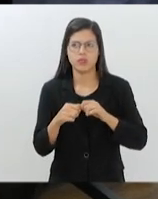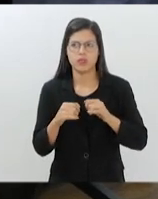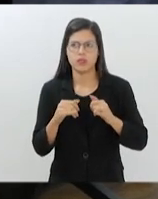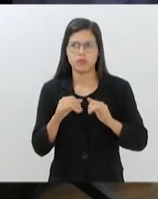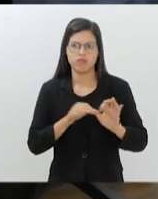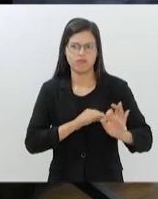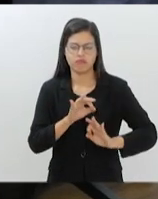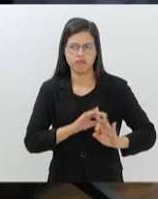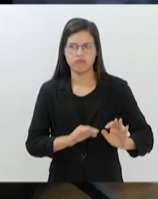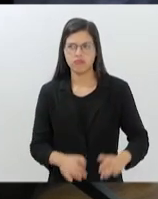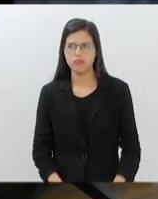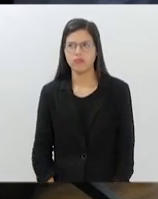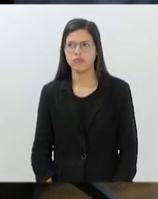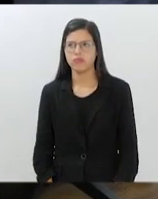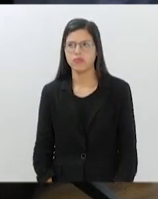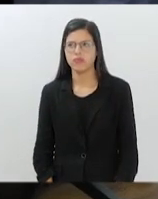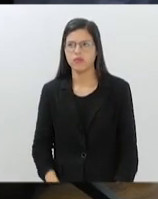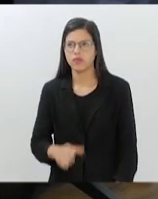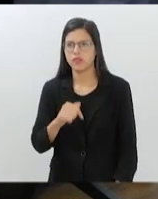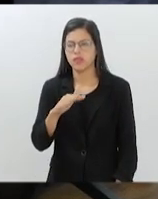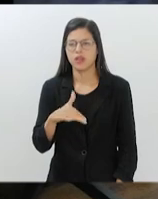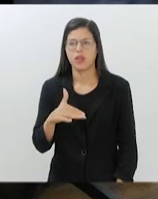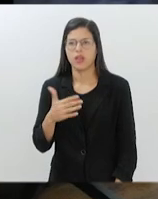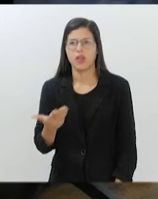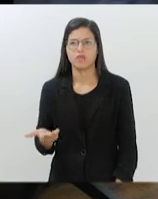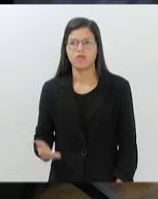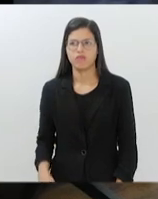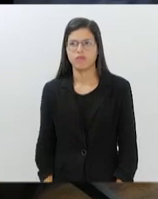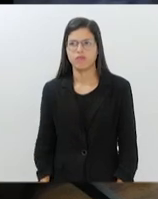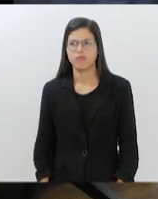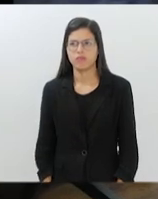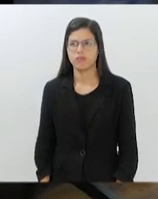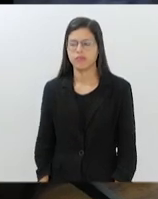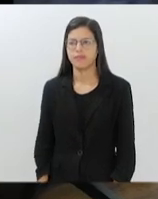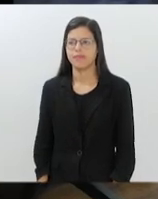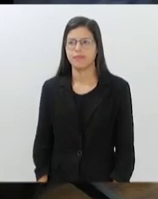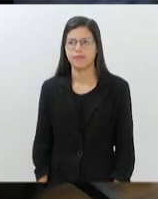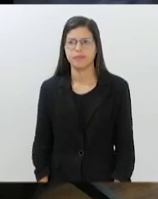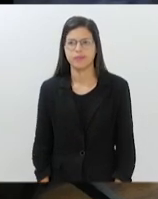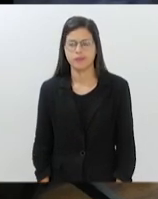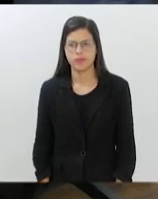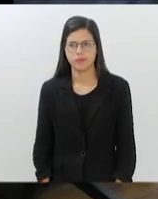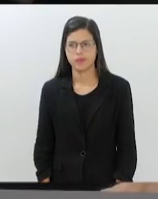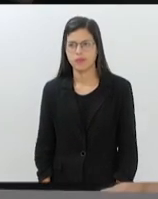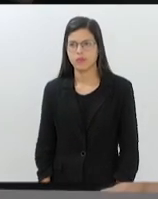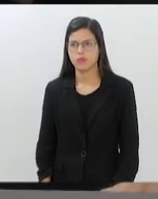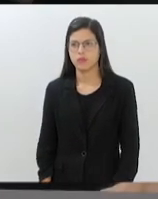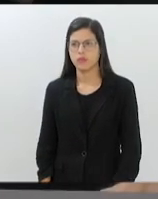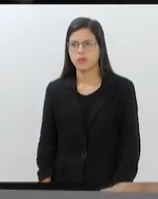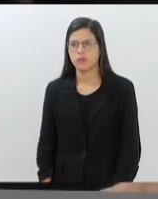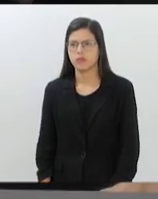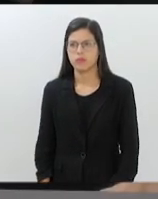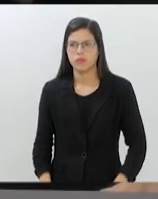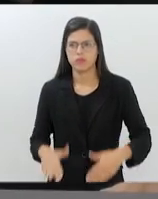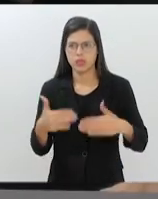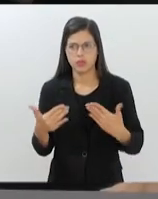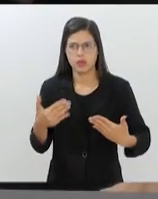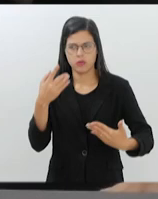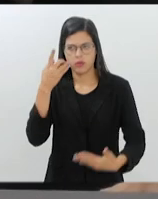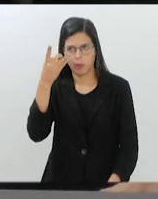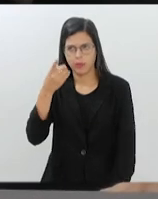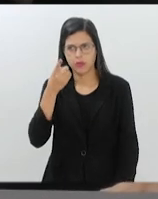agora responder porque tem a suí no laudio que patrocinado pela cedai então deputados